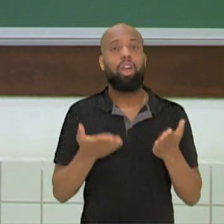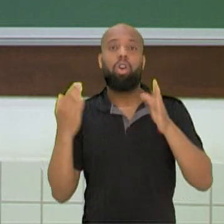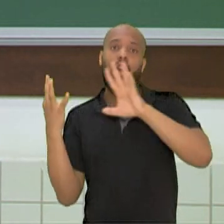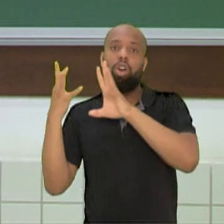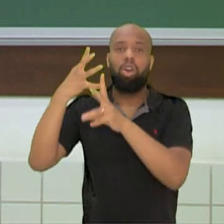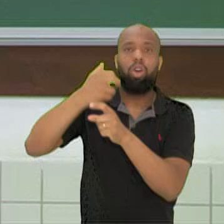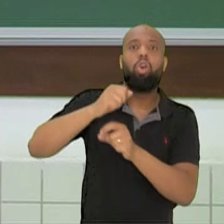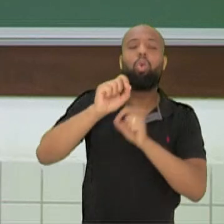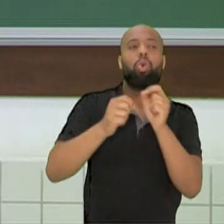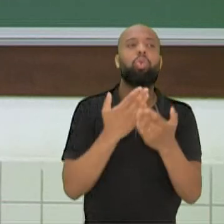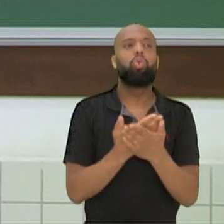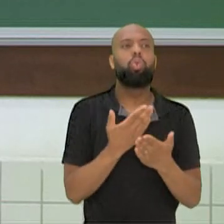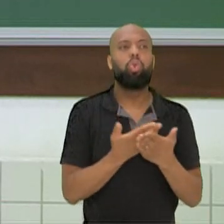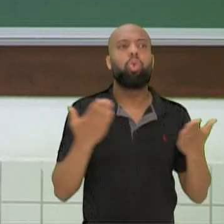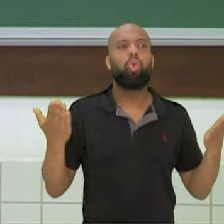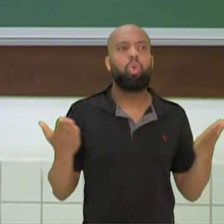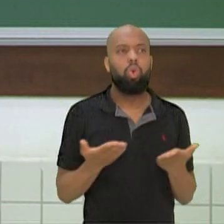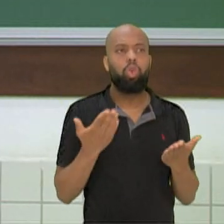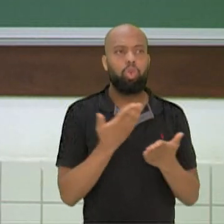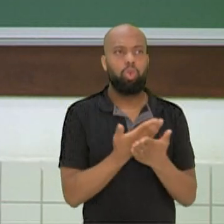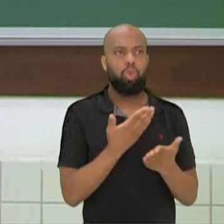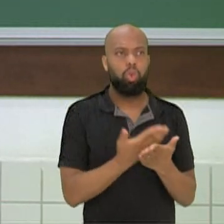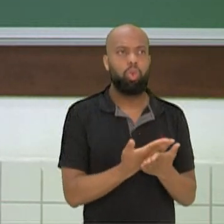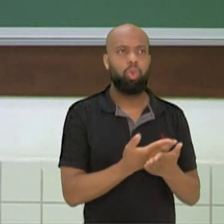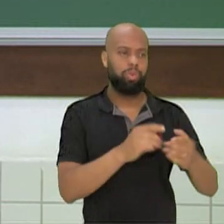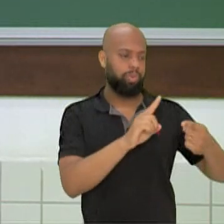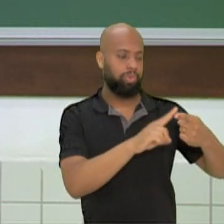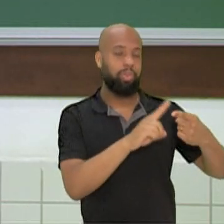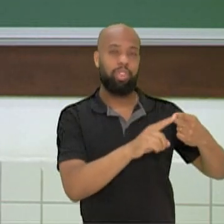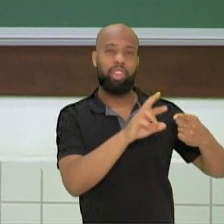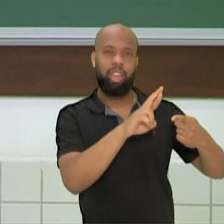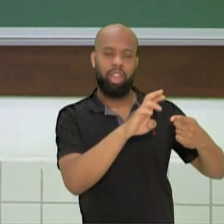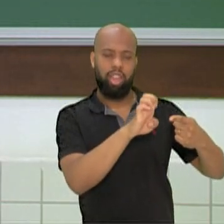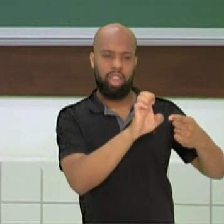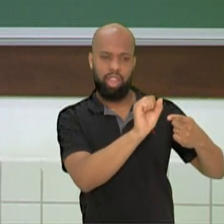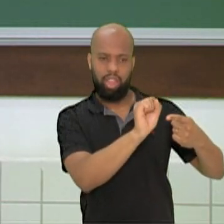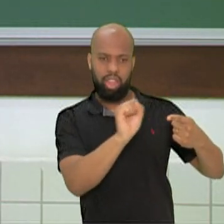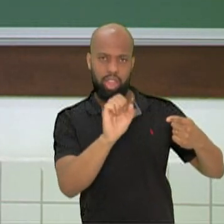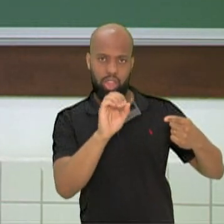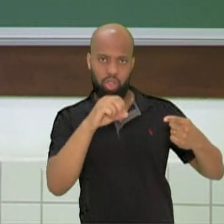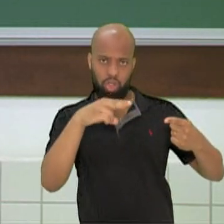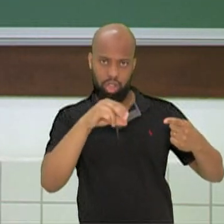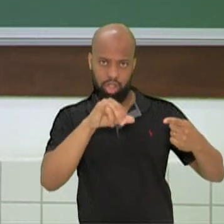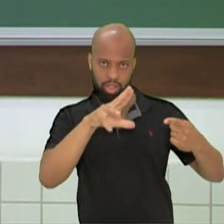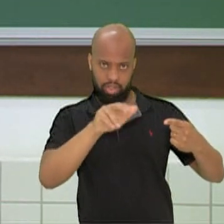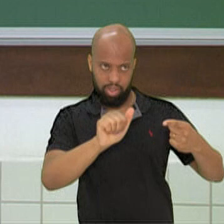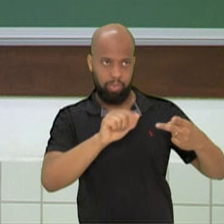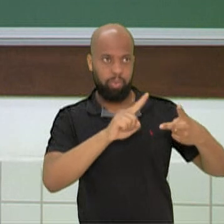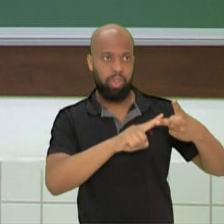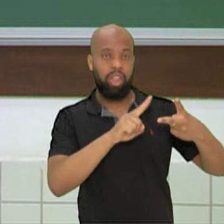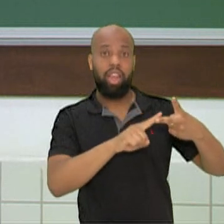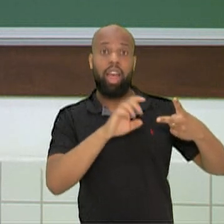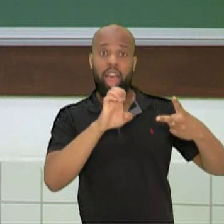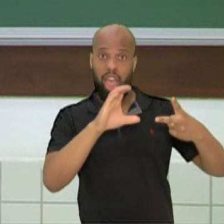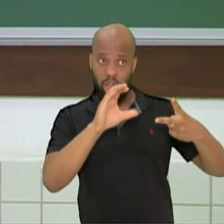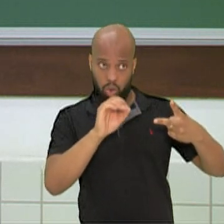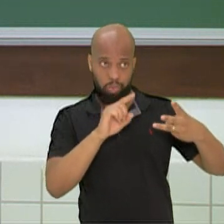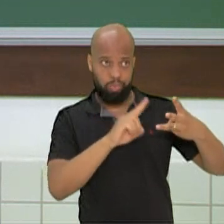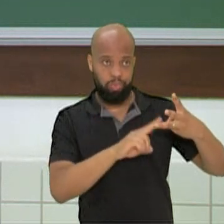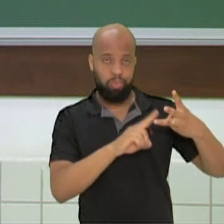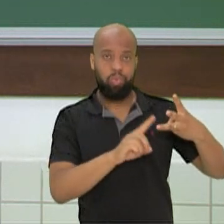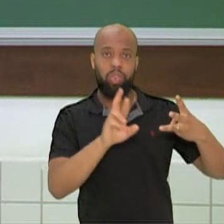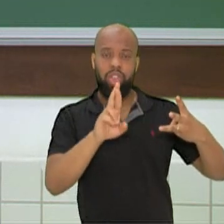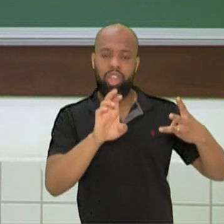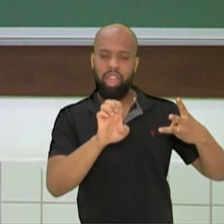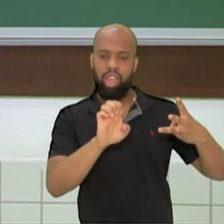vimos aqui ao longo dessa aula. Vimos aqui um ponto específico que abordou então a ideia da ressonância, abordamos também a